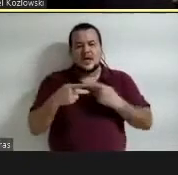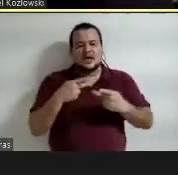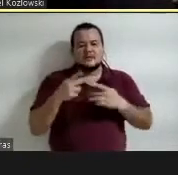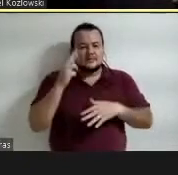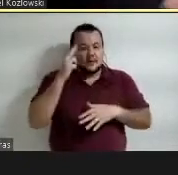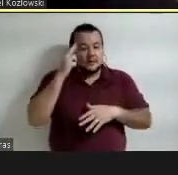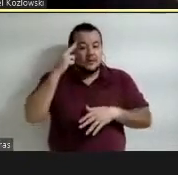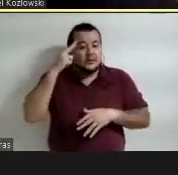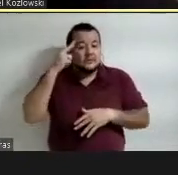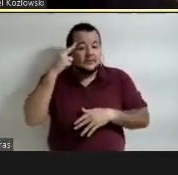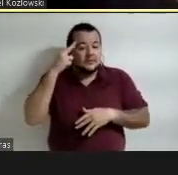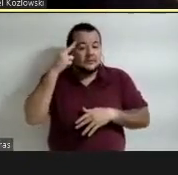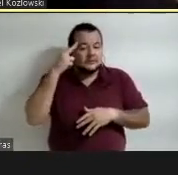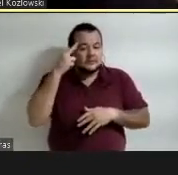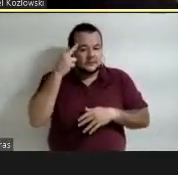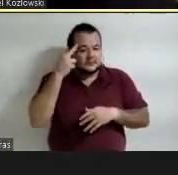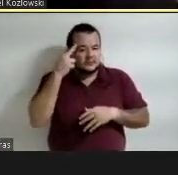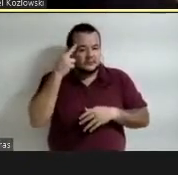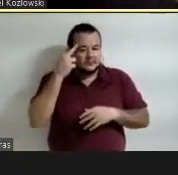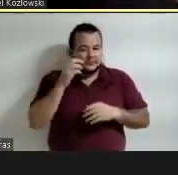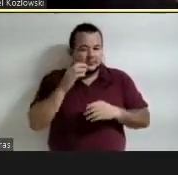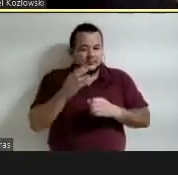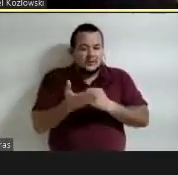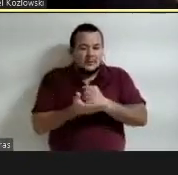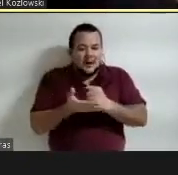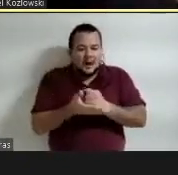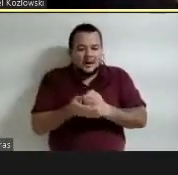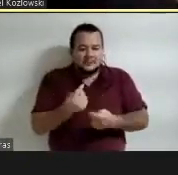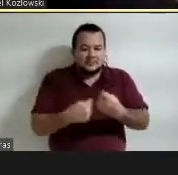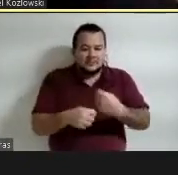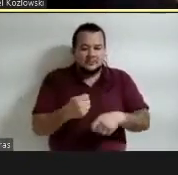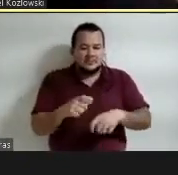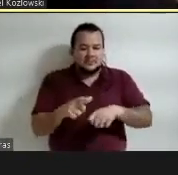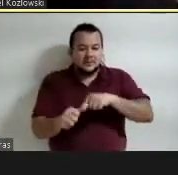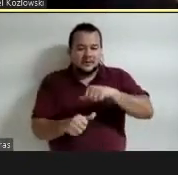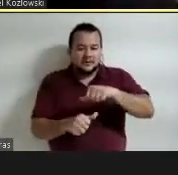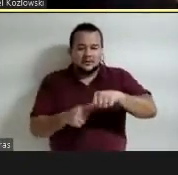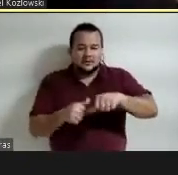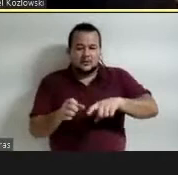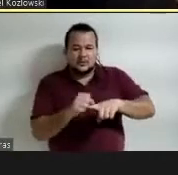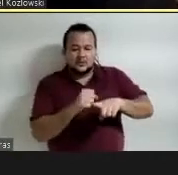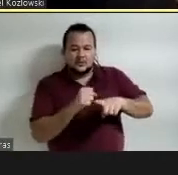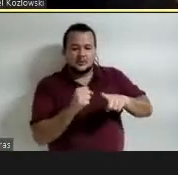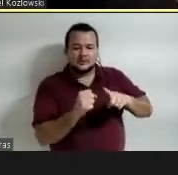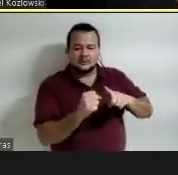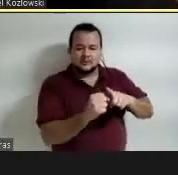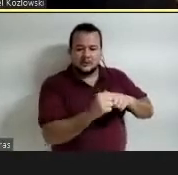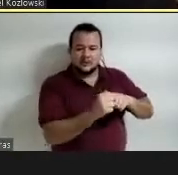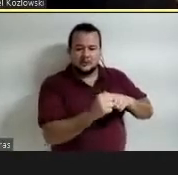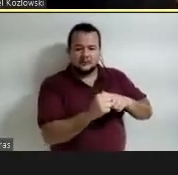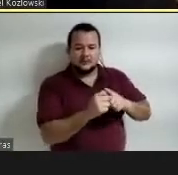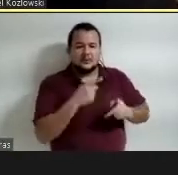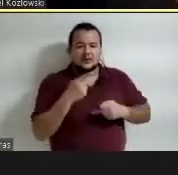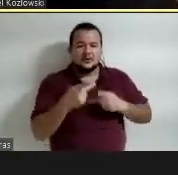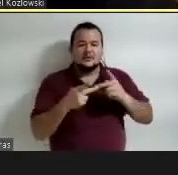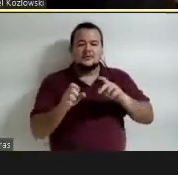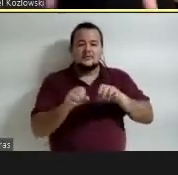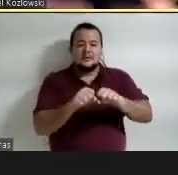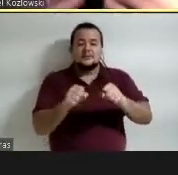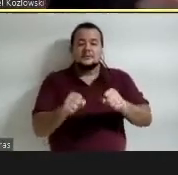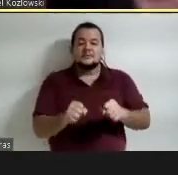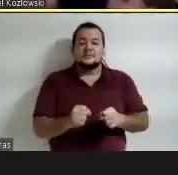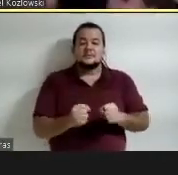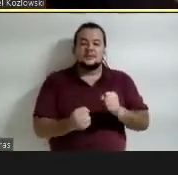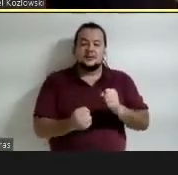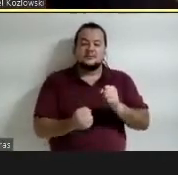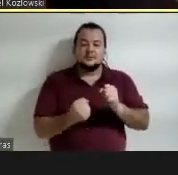sobre a consolidação do capitalismo e as mudanças sociais e espaciais que ele traz em relação aos sistemas de produção que viriam a